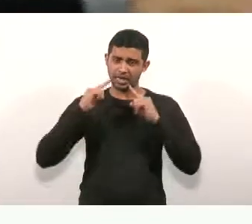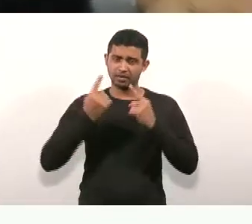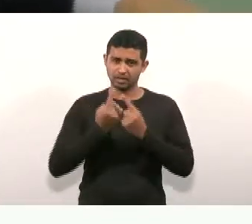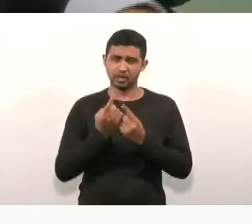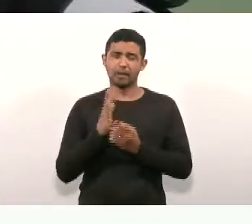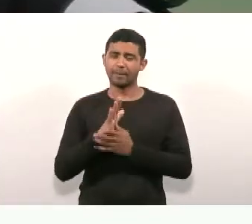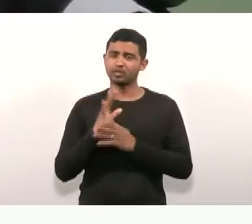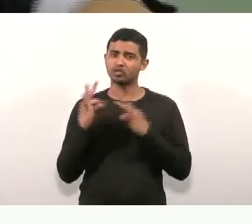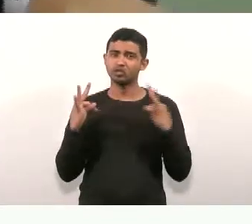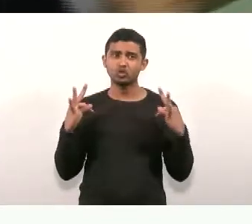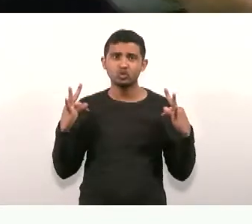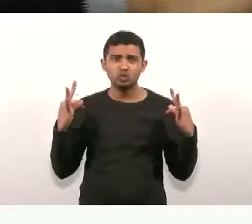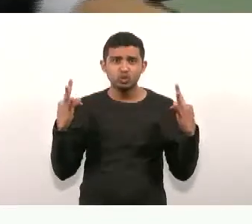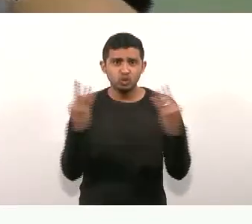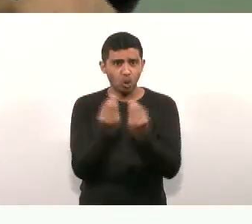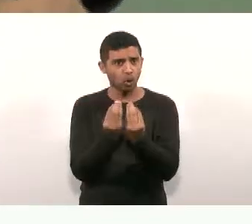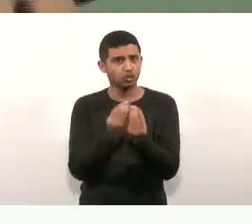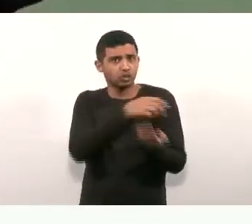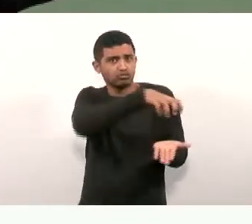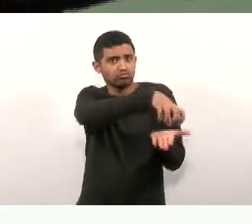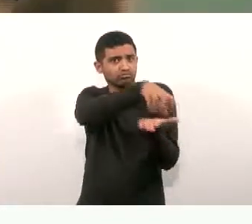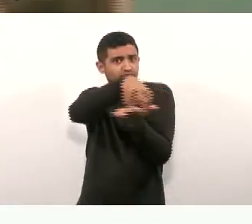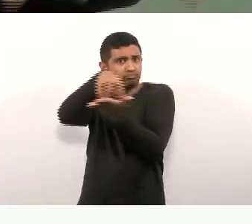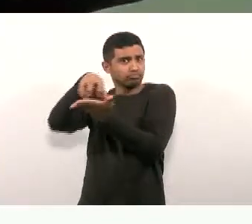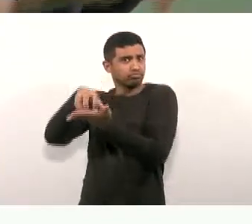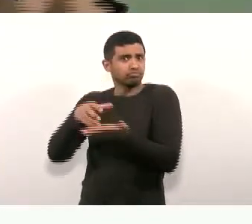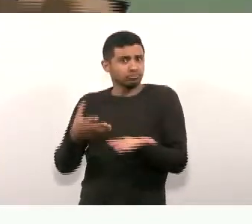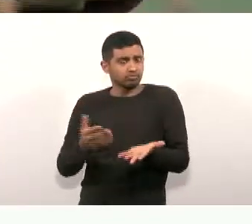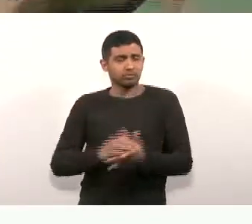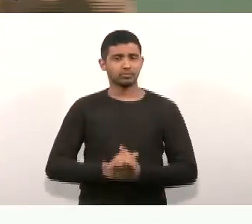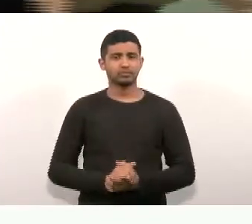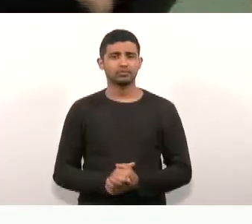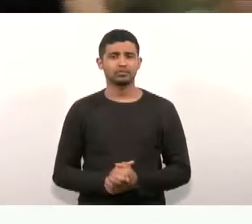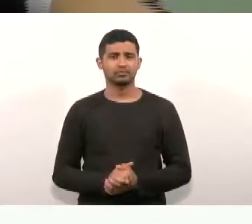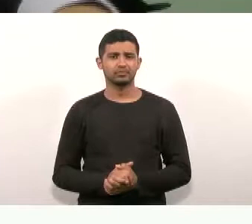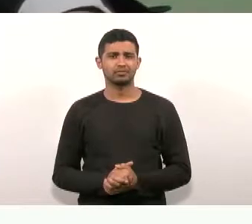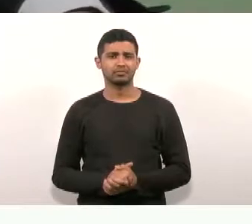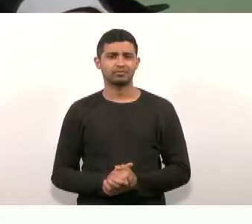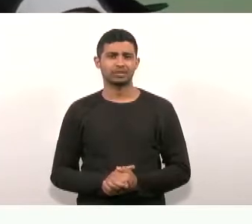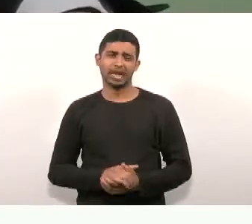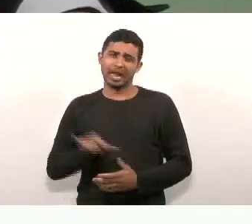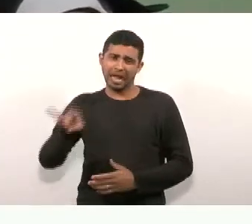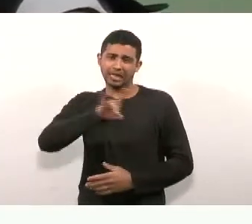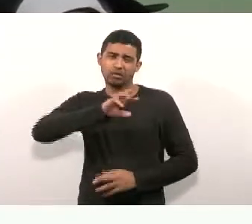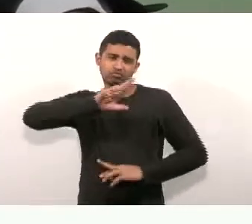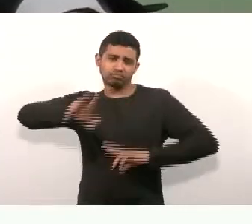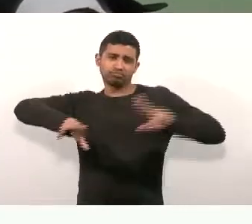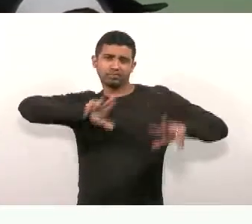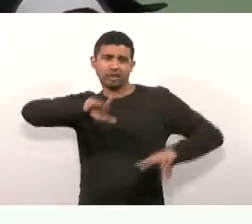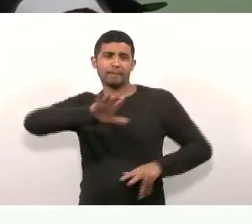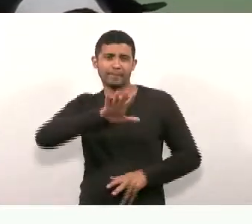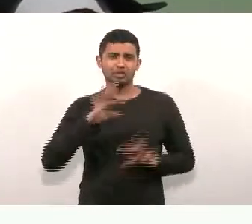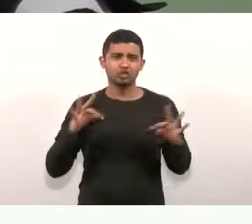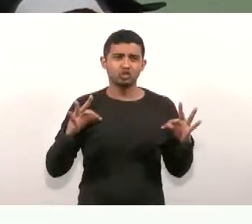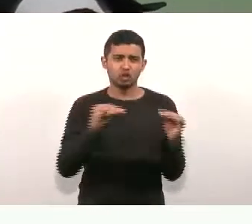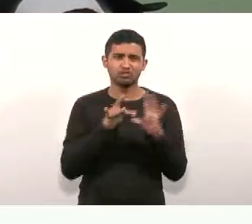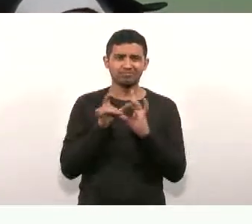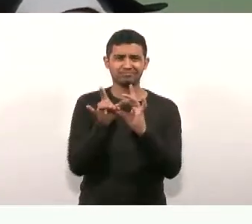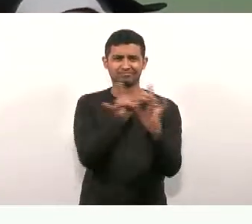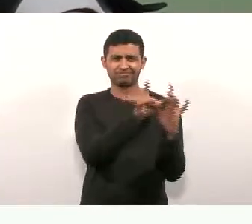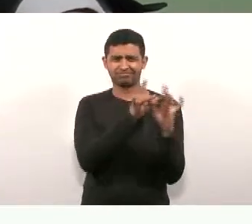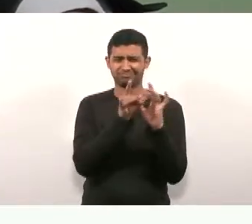todos os setores, com diferença também entre si, mas todos se unificaram numa reação que nem